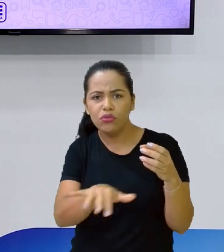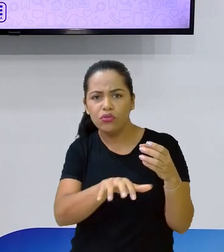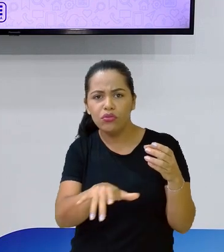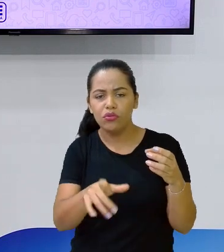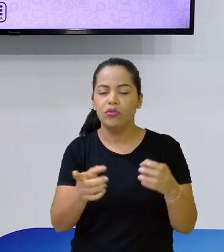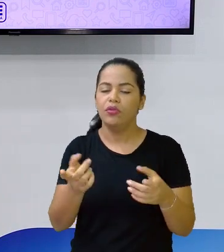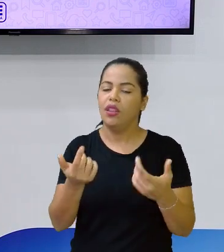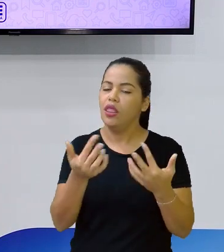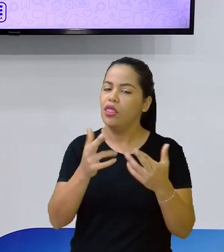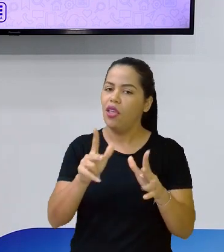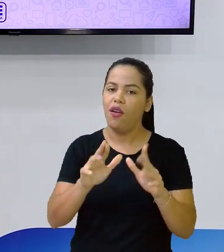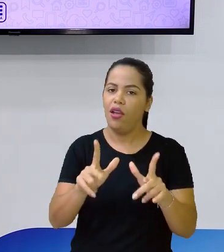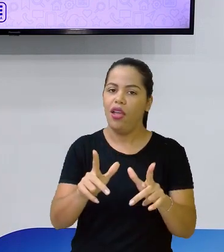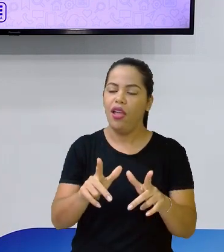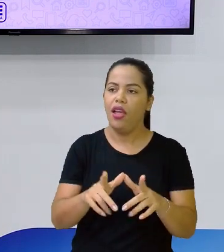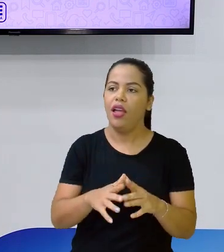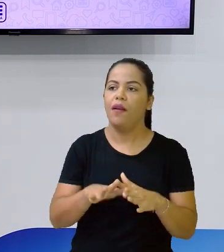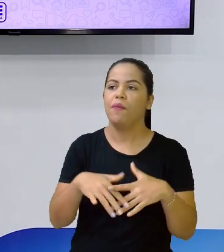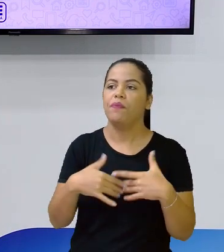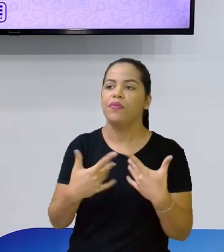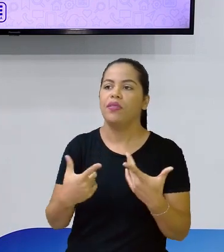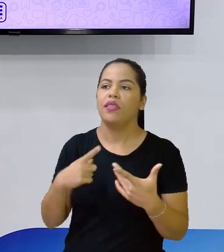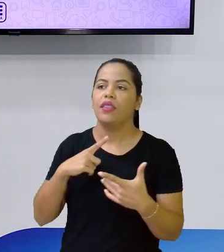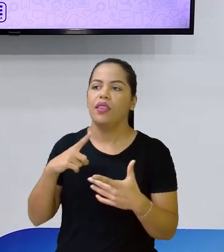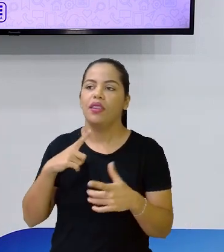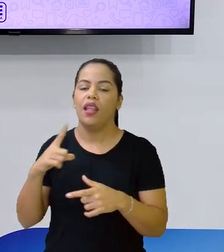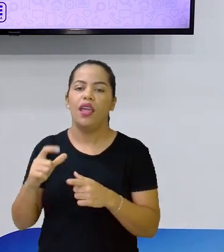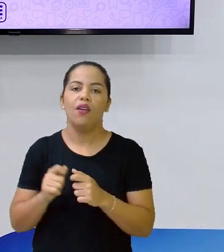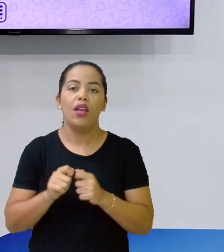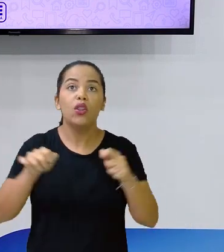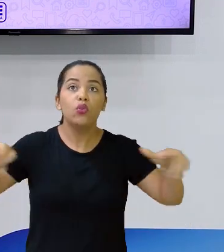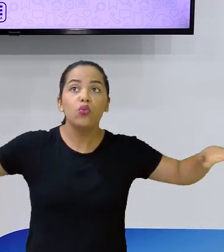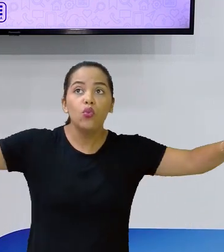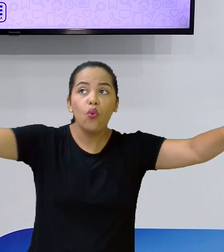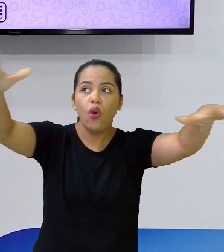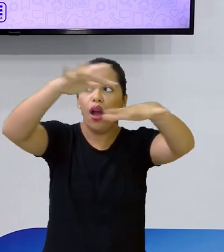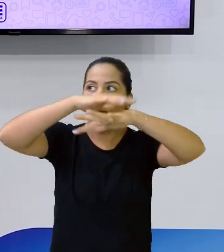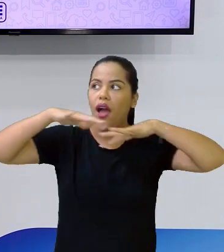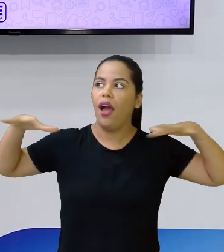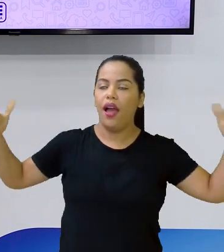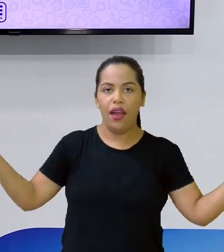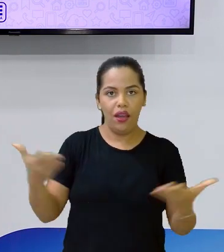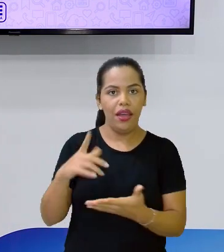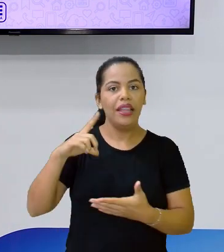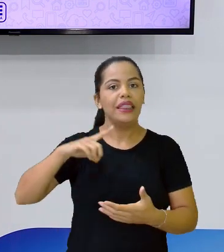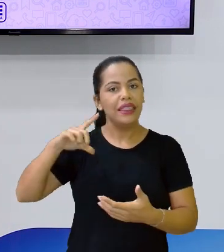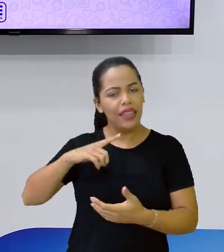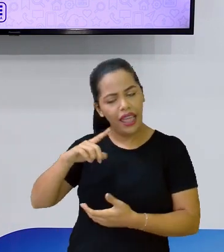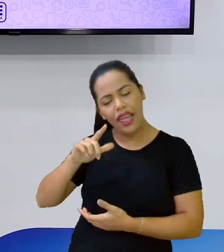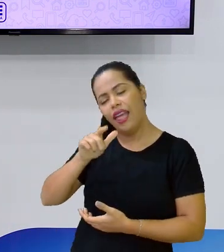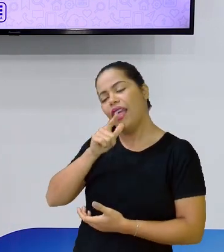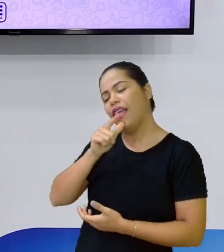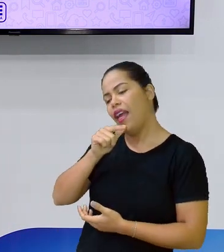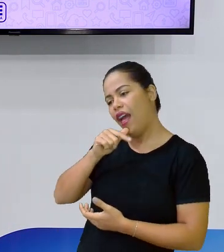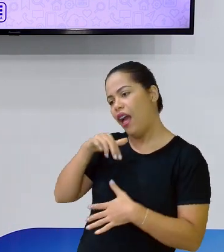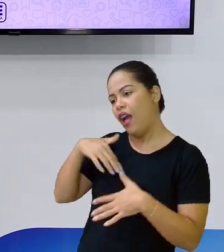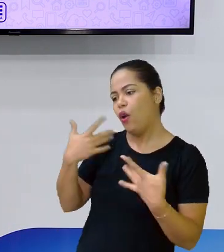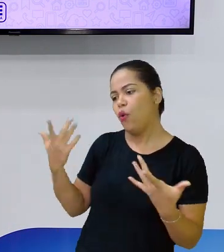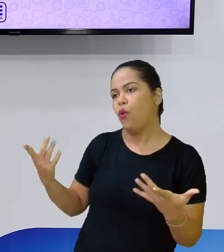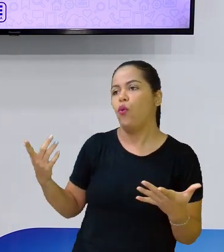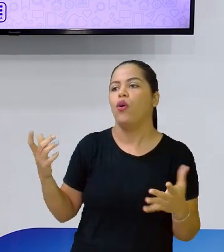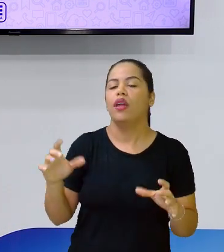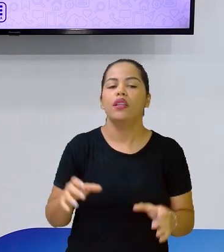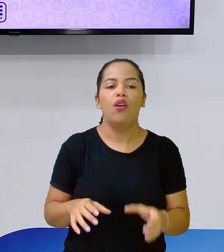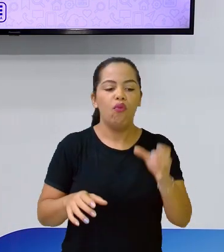o ar, no ar, aqui, ó, tem água e essa água, ela bate nessa superfície gelada e